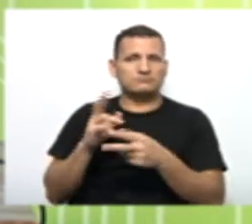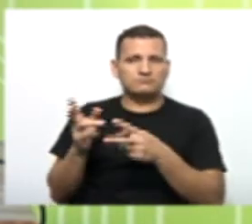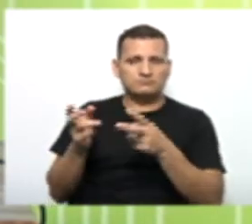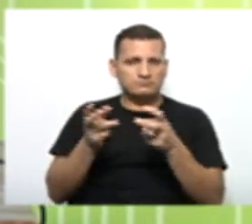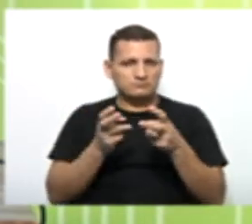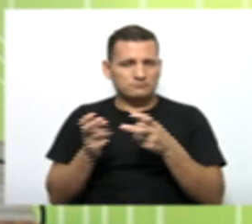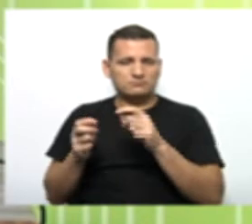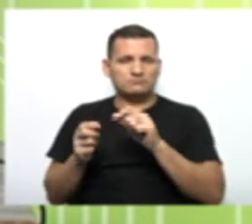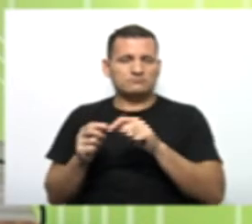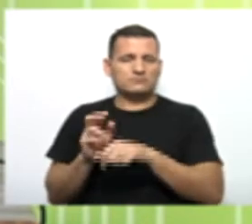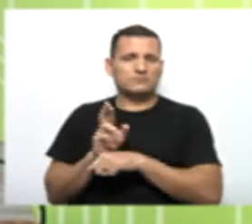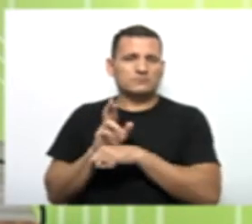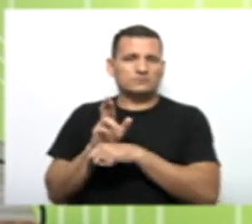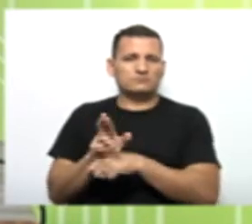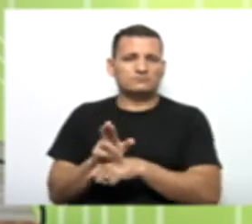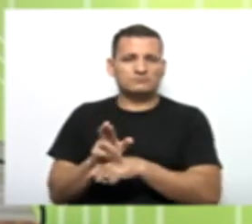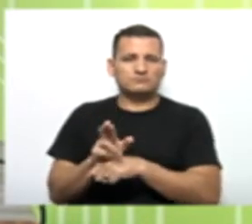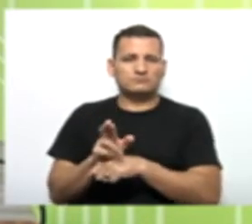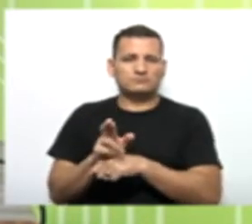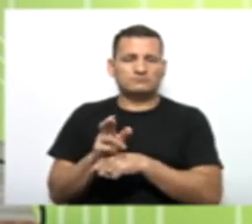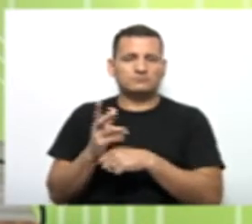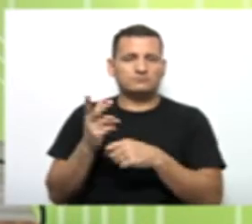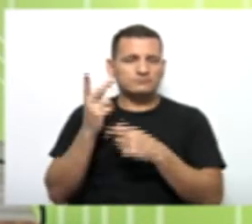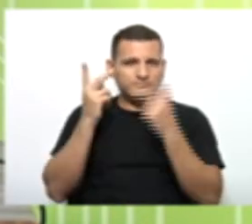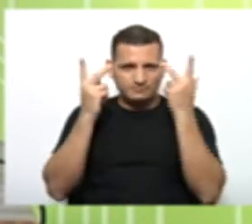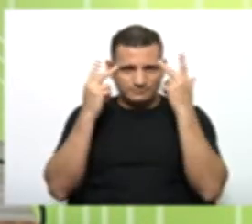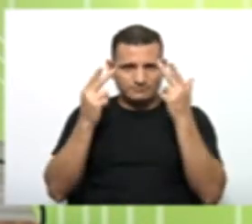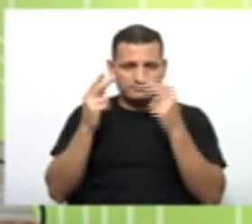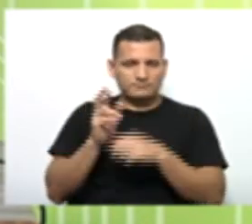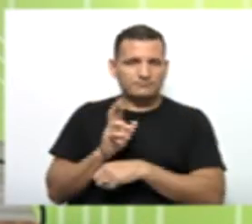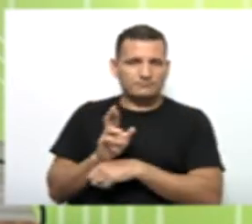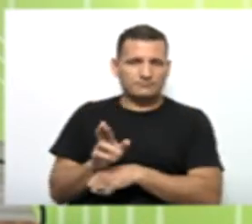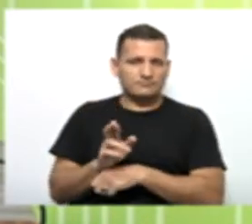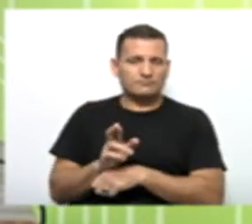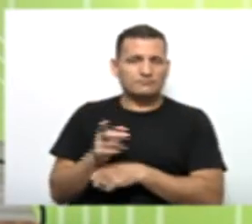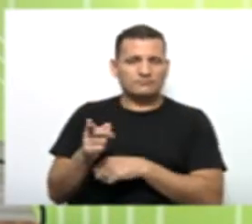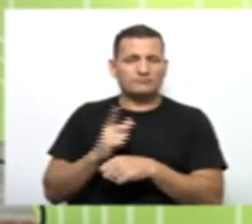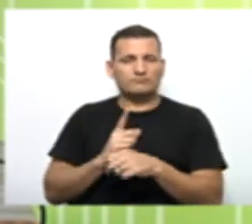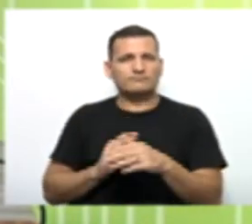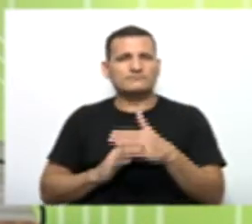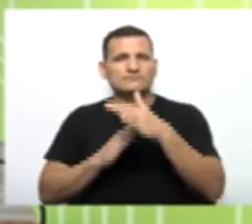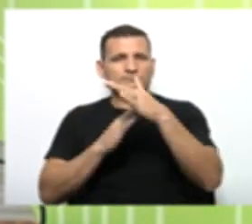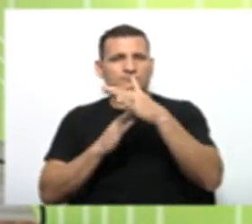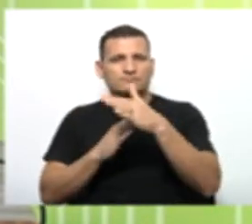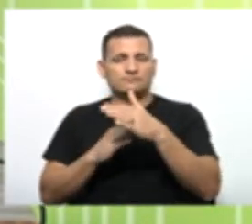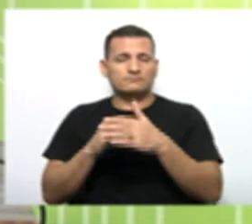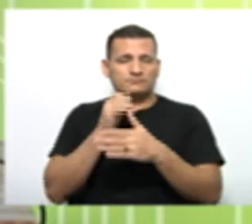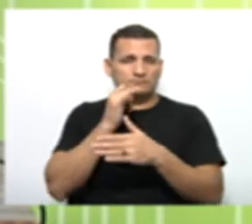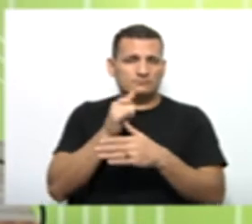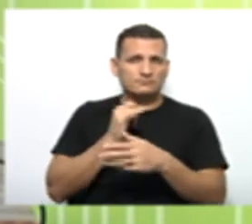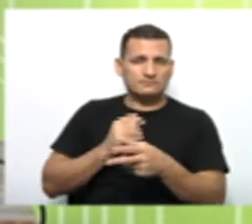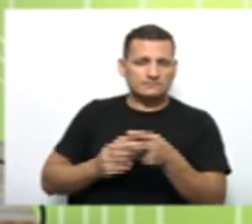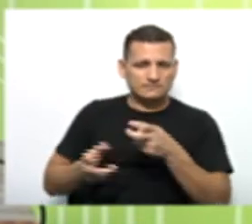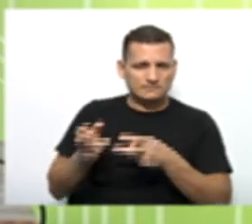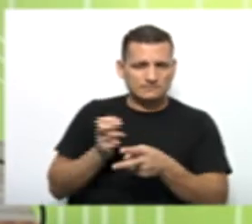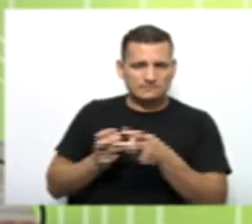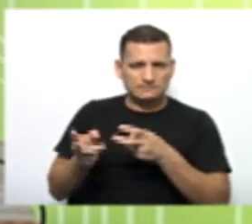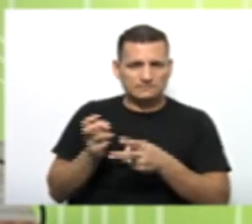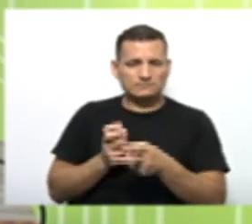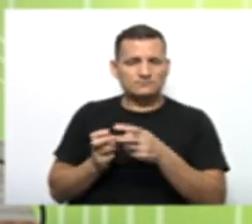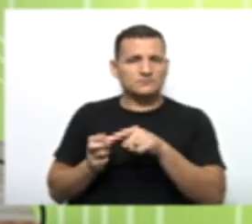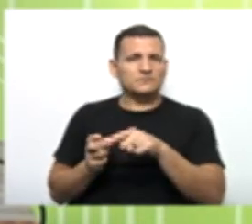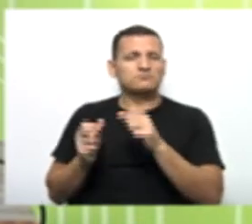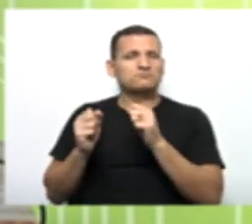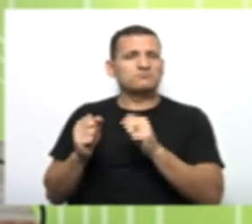os recursos naturais, eles são limitados e que a sua exploração pode fazer com que